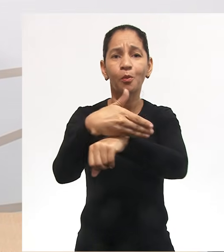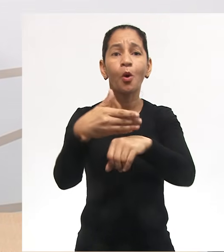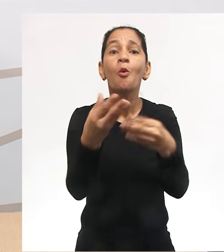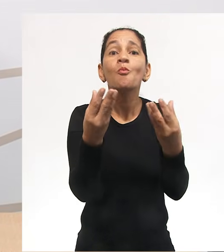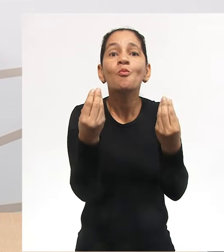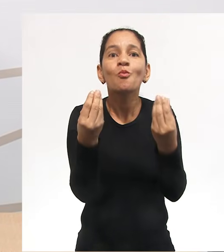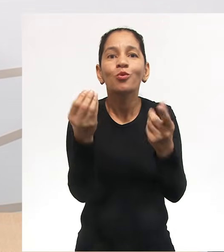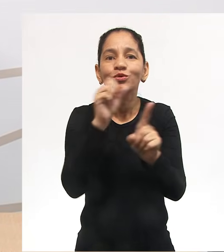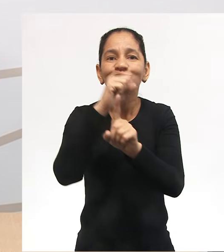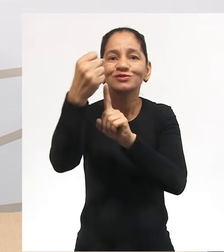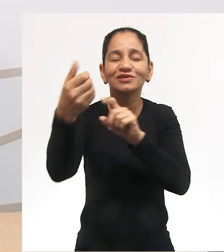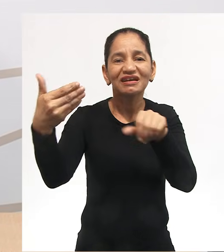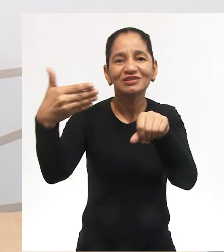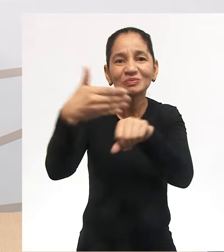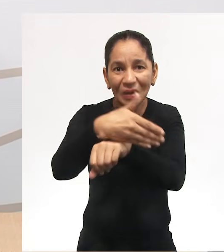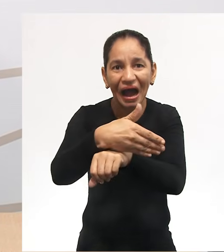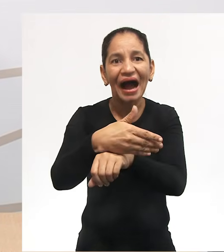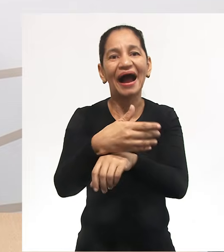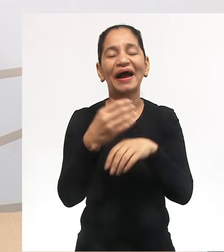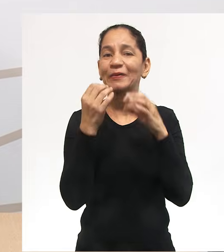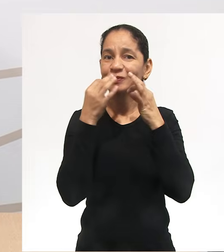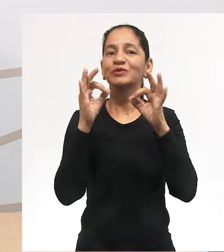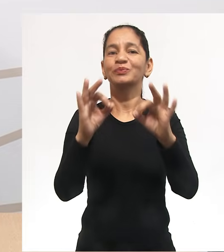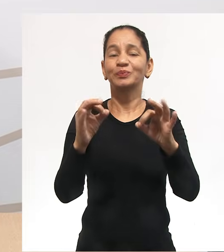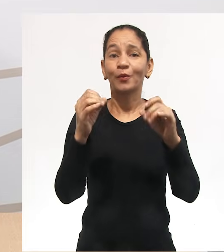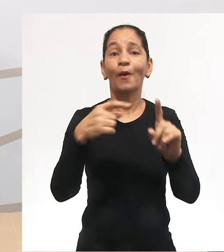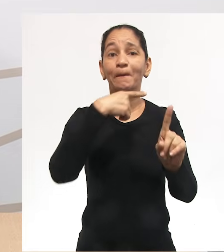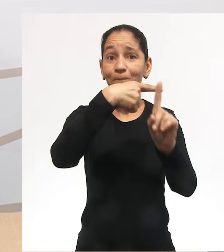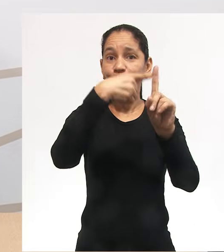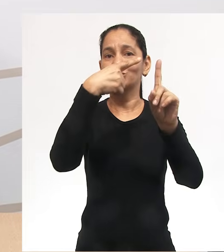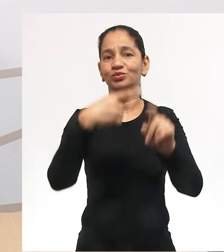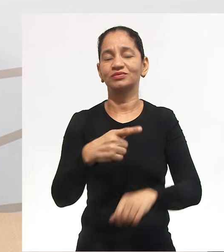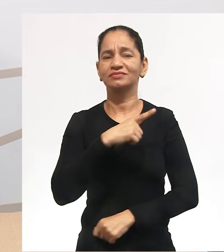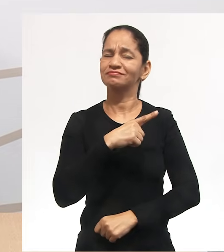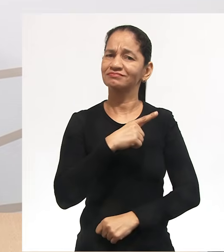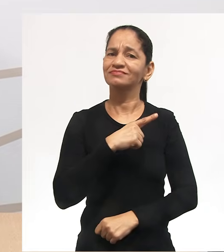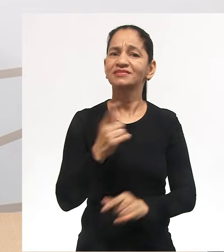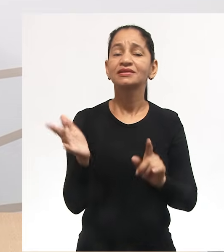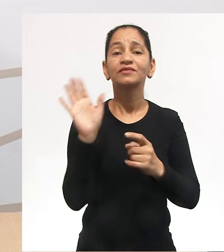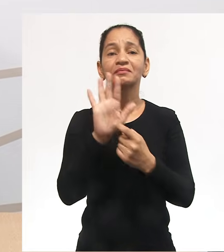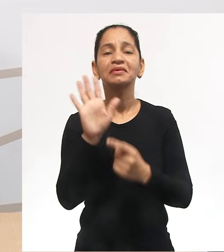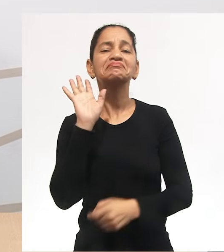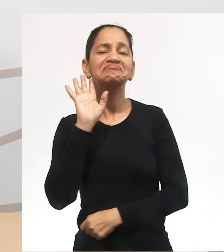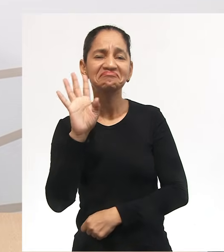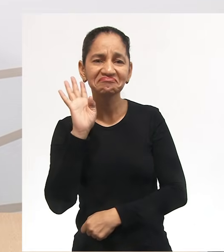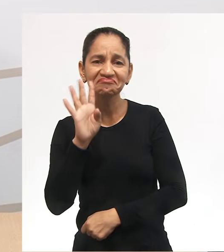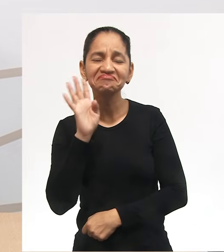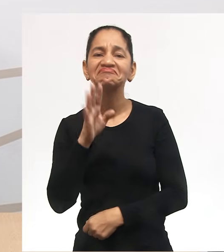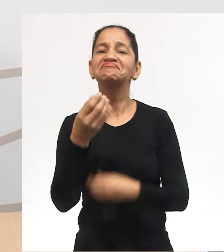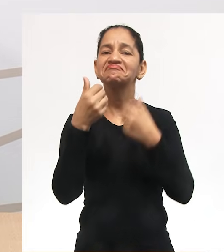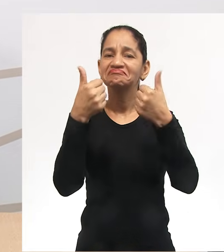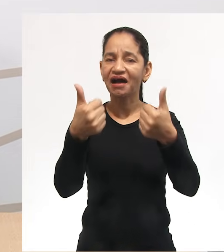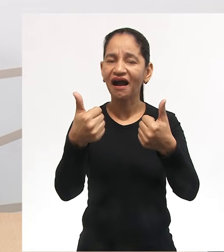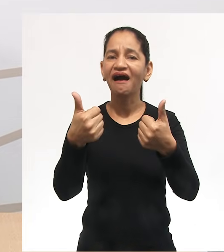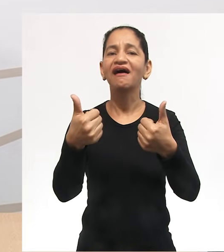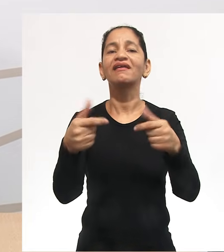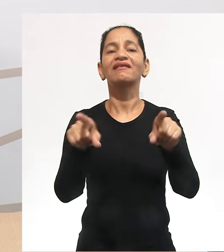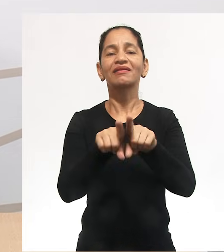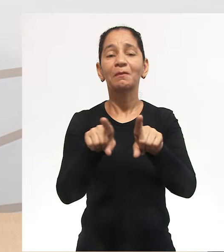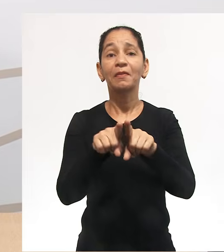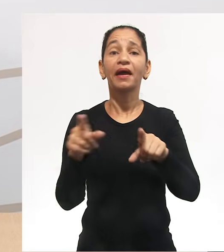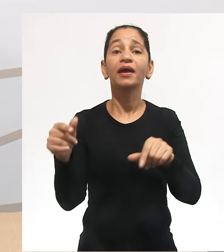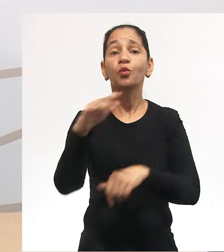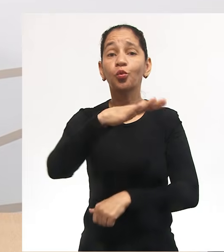participação bem legal da comunidade nesse dia. E aí, além de apresentar um trabalho bem bacana que